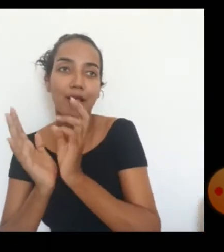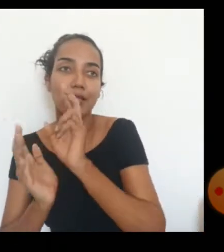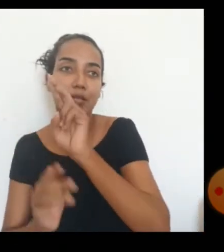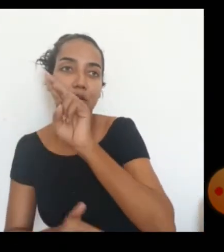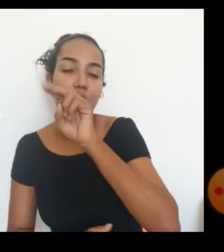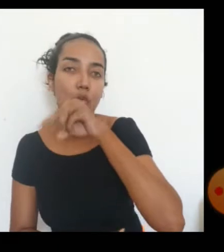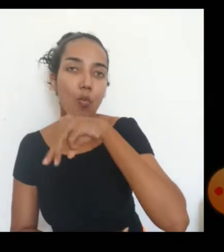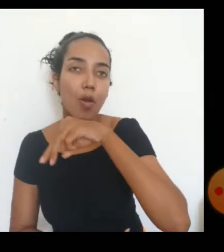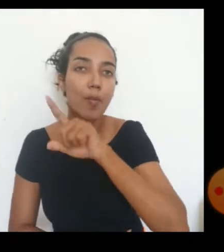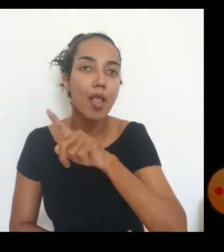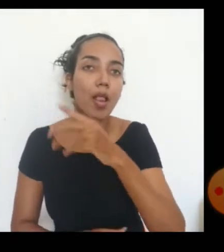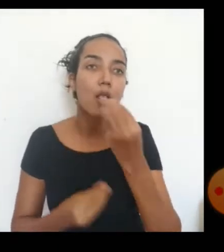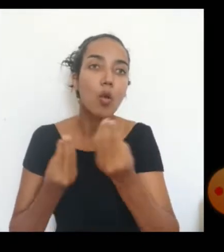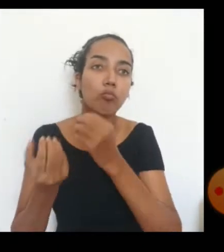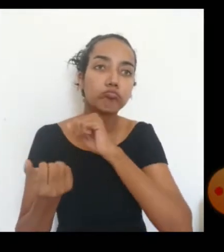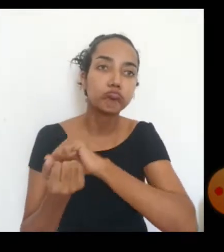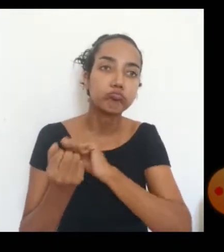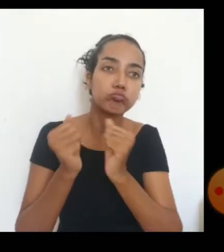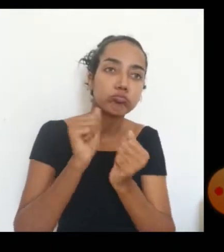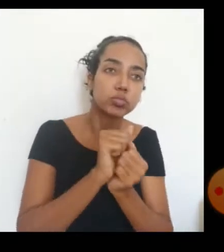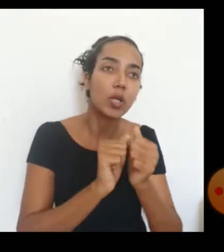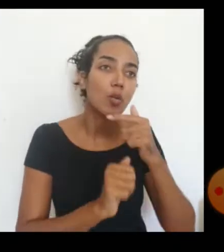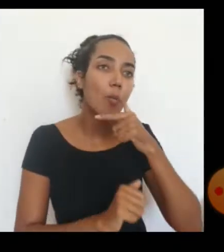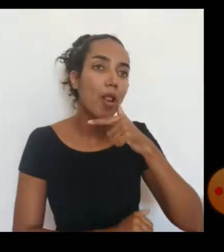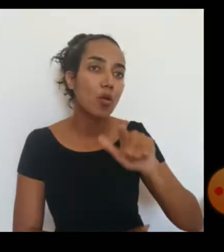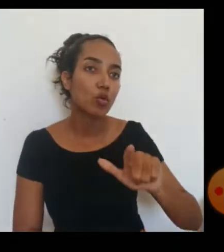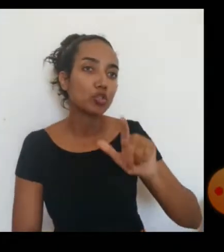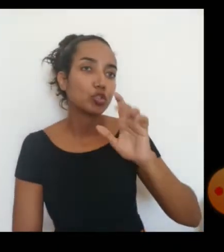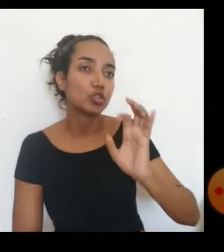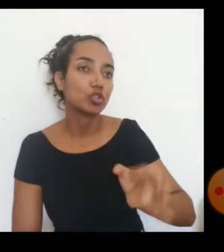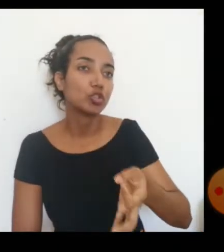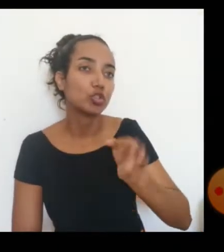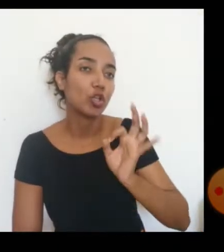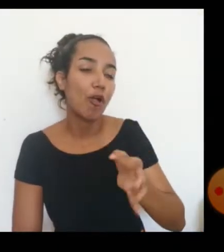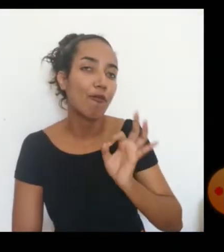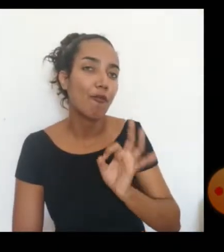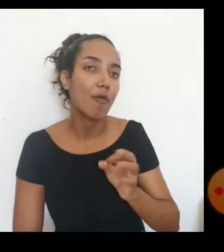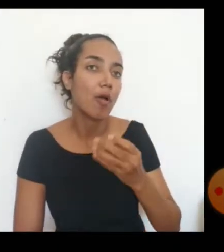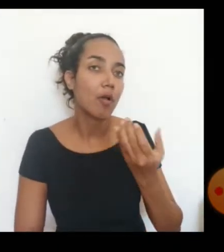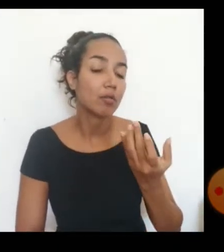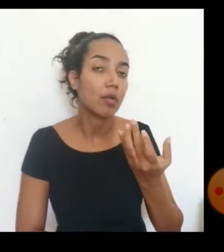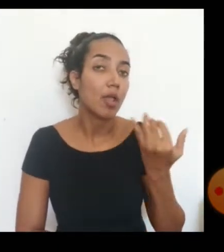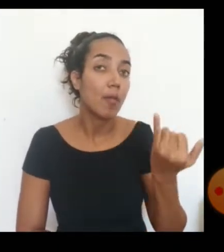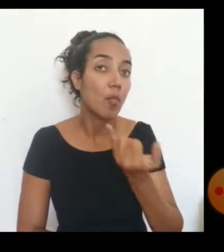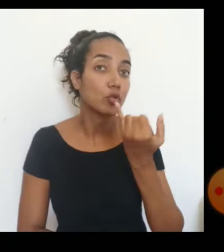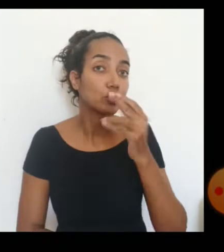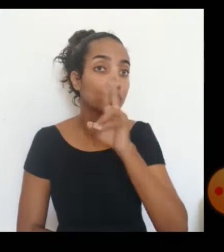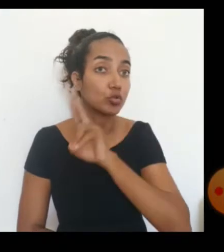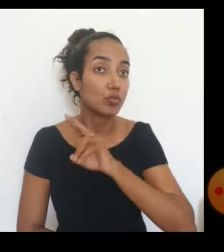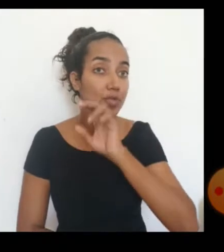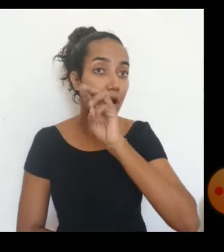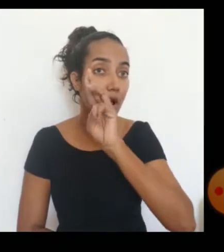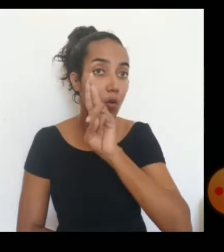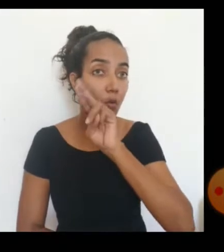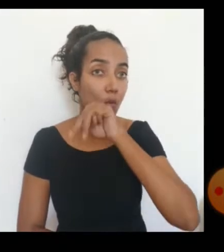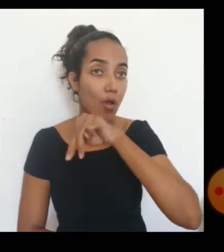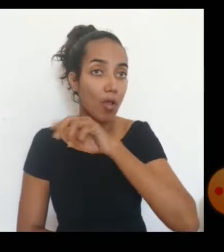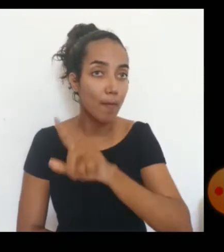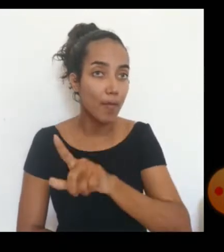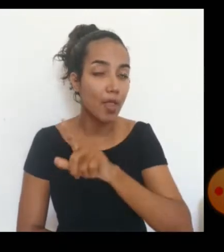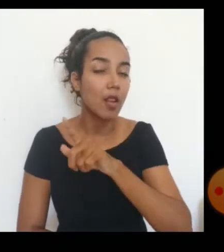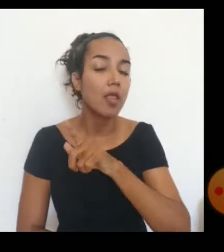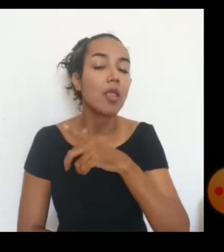aspas, traduzida para a linguagem Java. Vai ser muito comum utilizarmos essa notação UML e é muito importante a gente